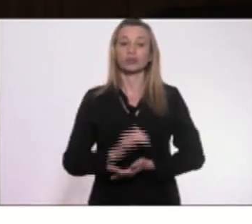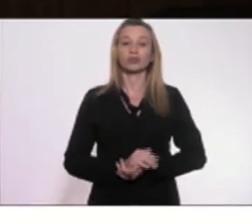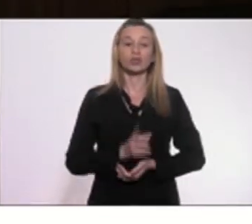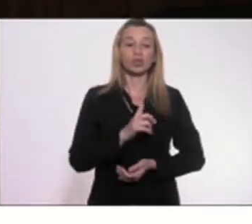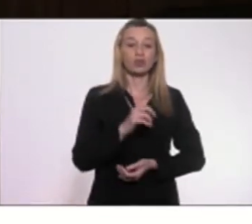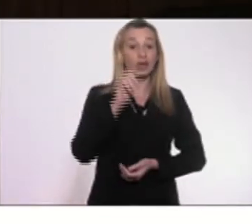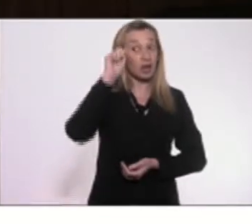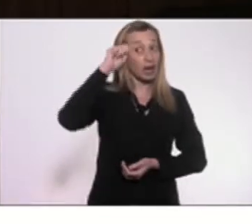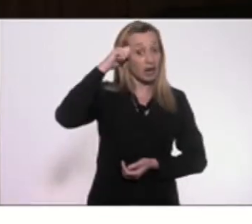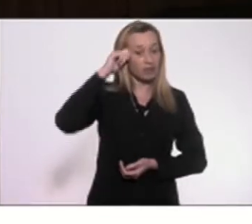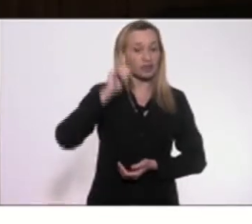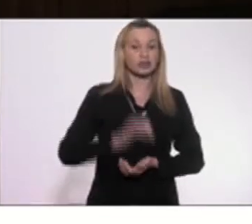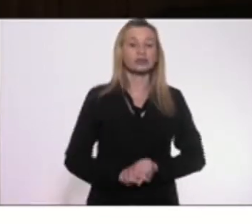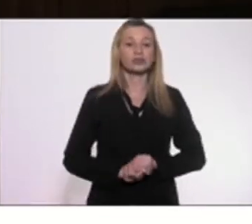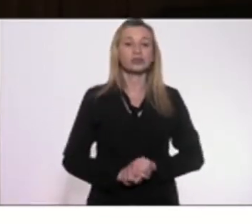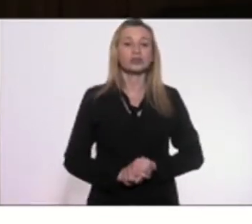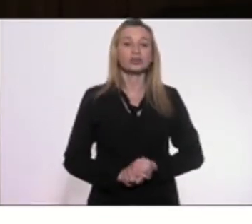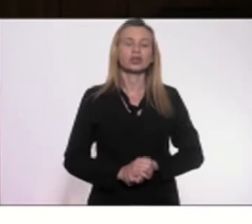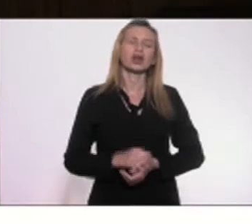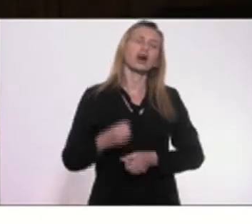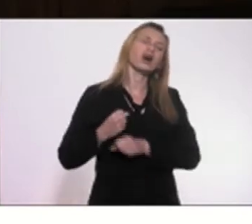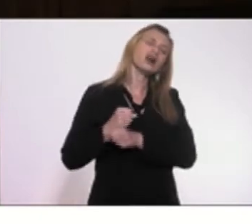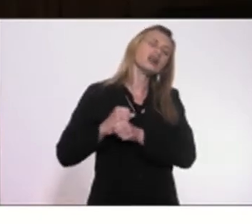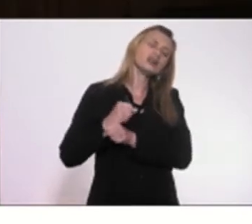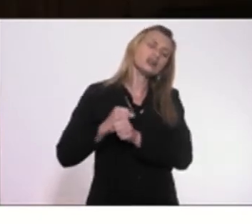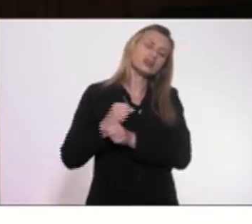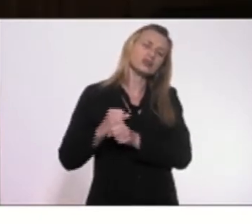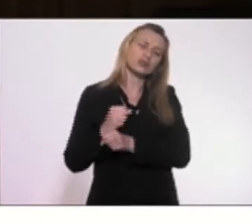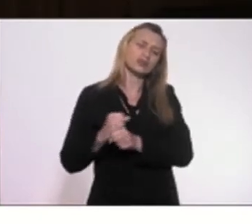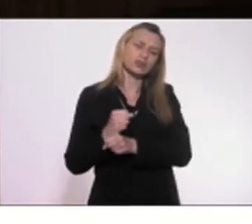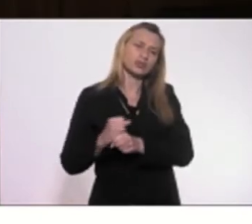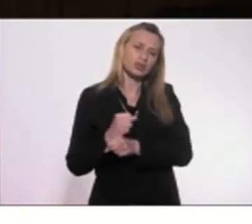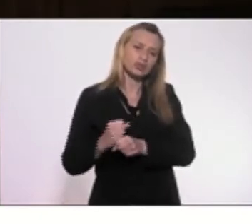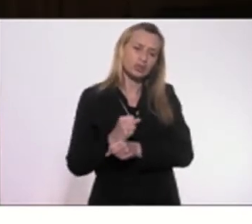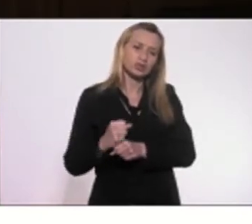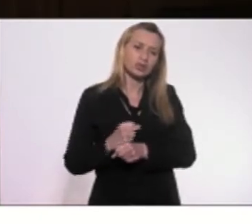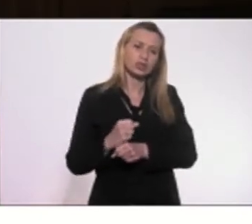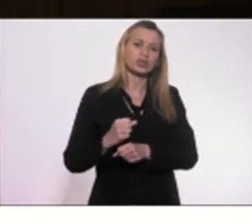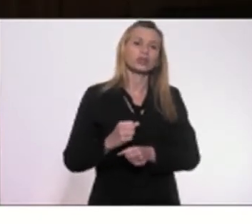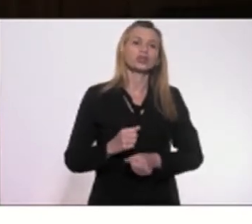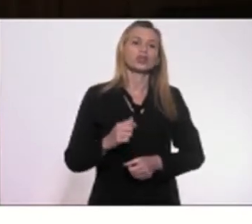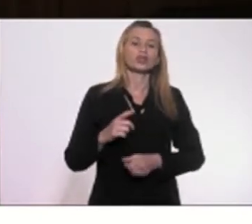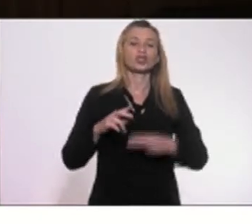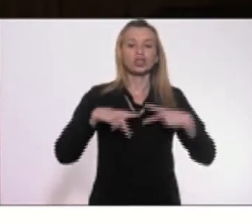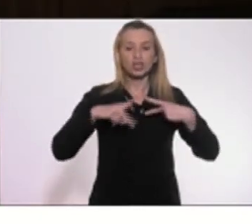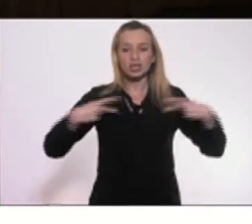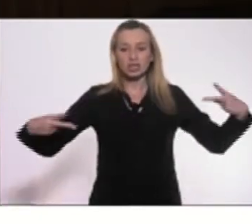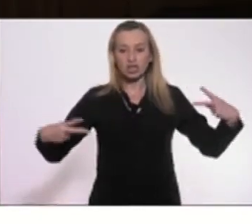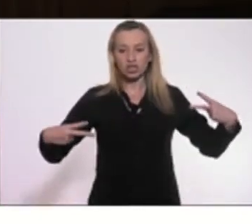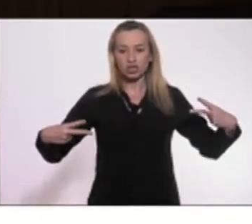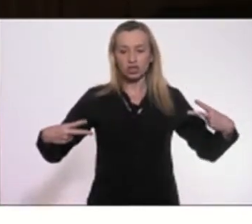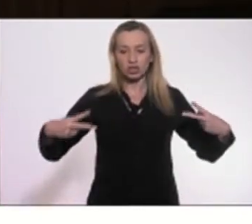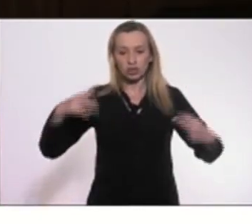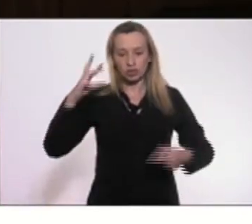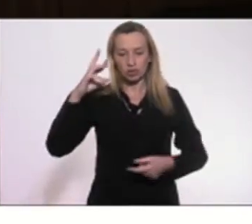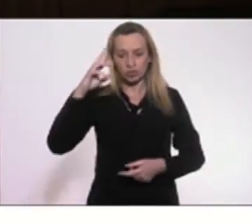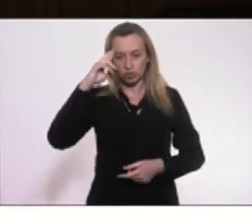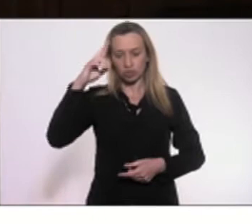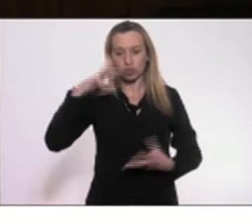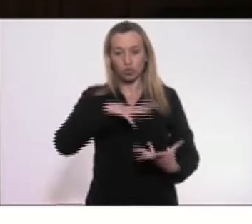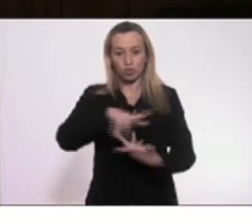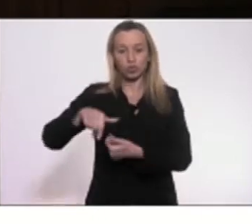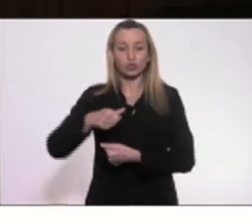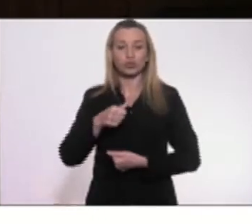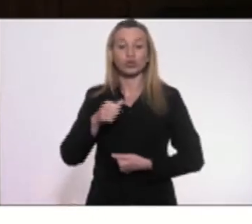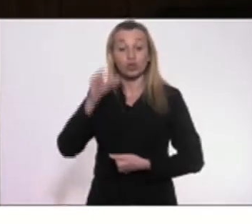África. Passaram-se anos, e o maior geneticista do mundo passou a ser um chinês,